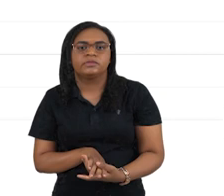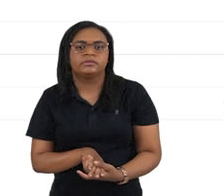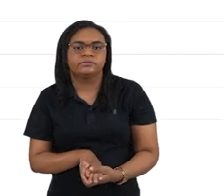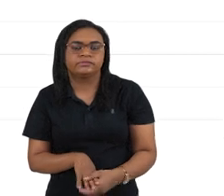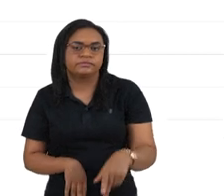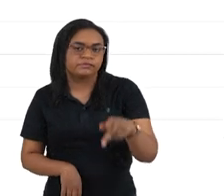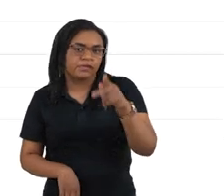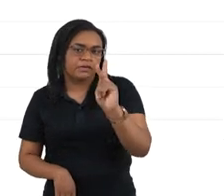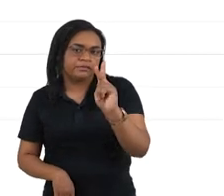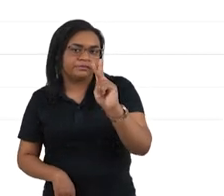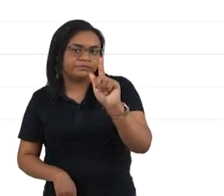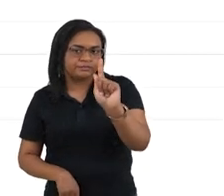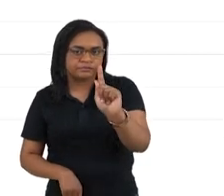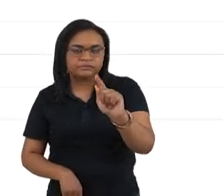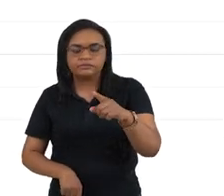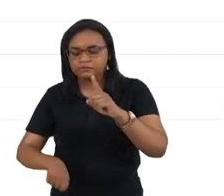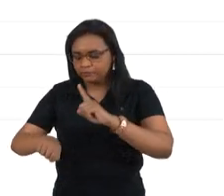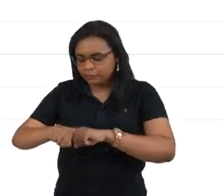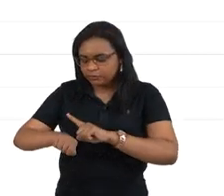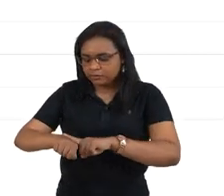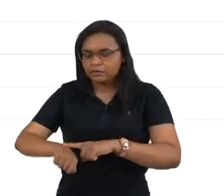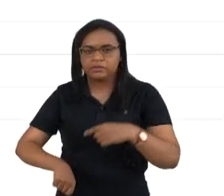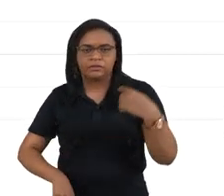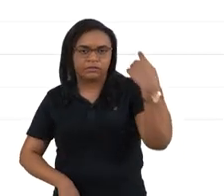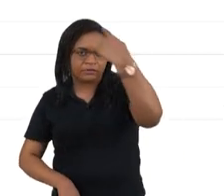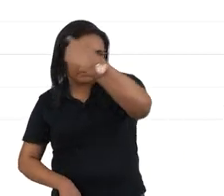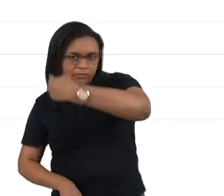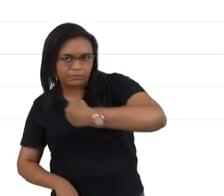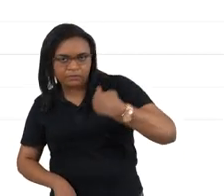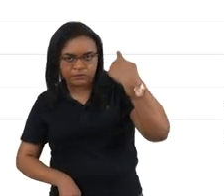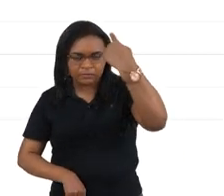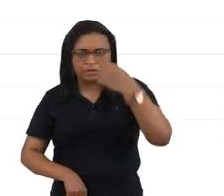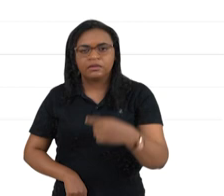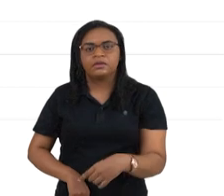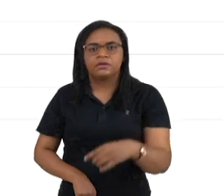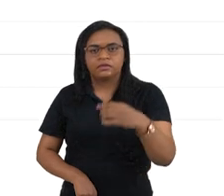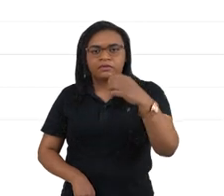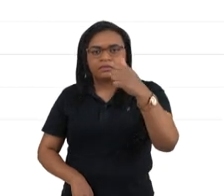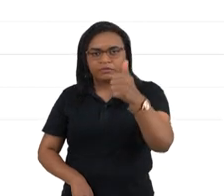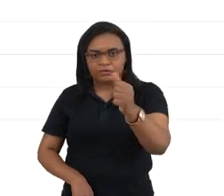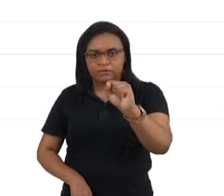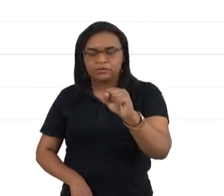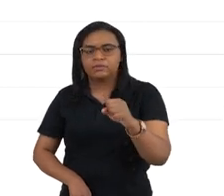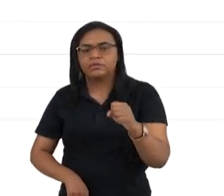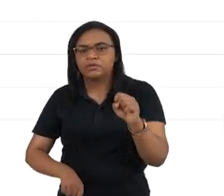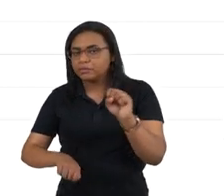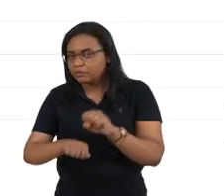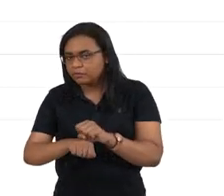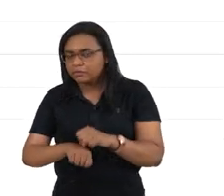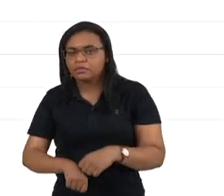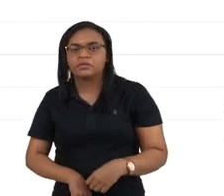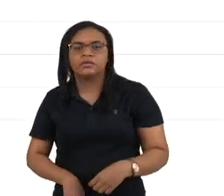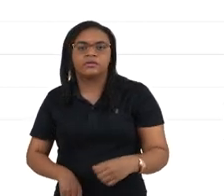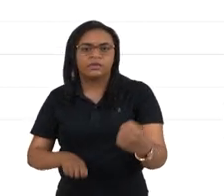em quilômetros por hora. Tá? Então, ó, em 18 segundos e a velocidade em